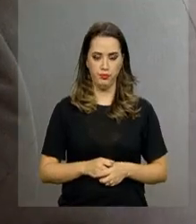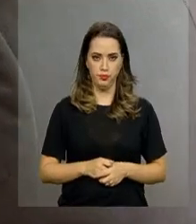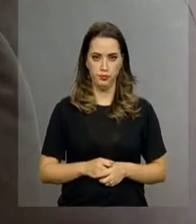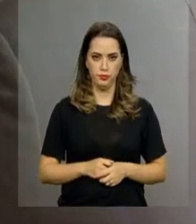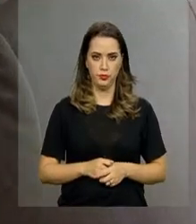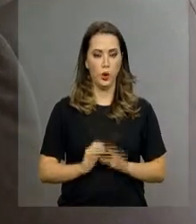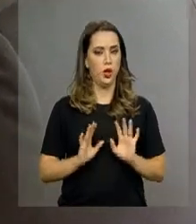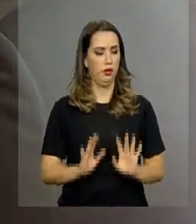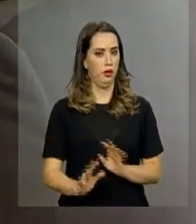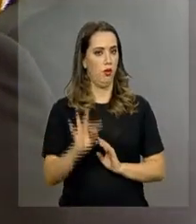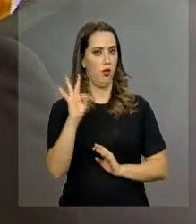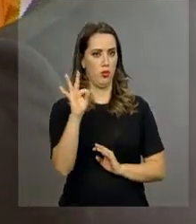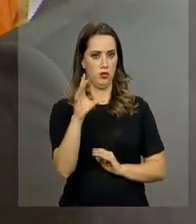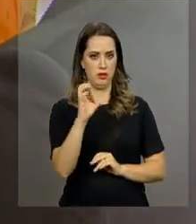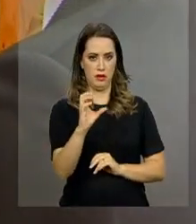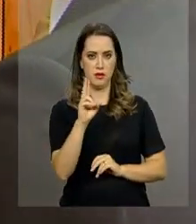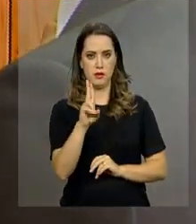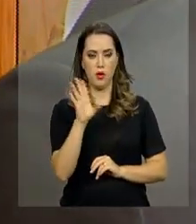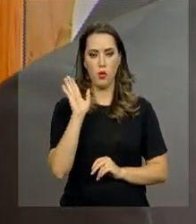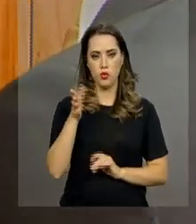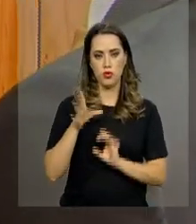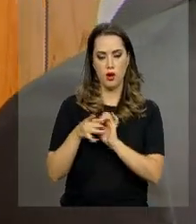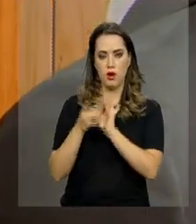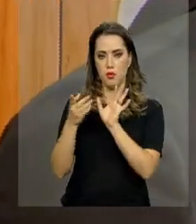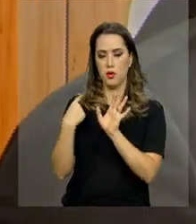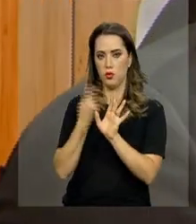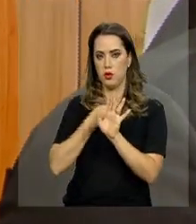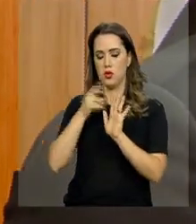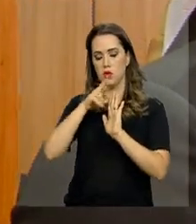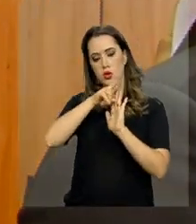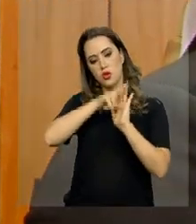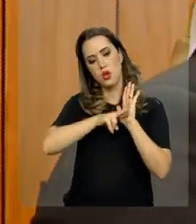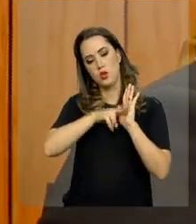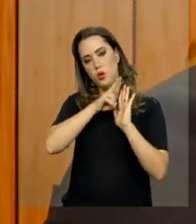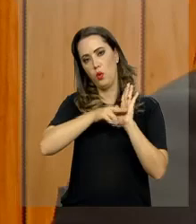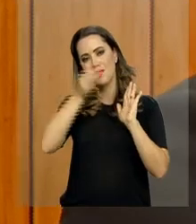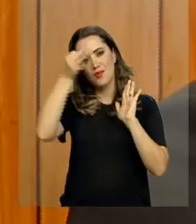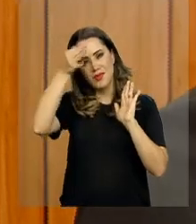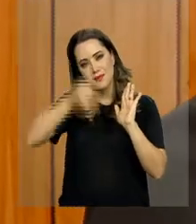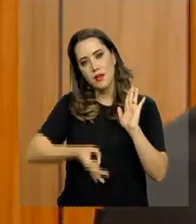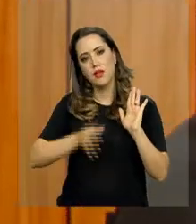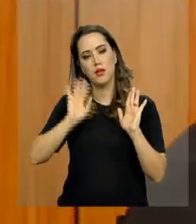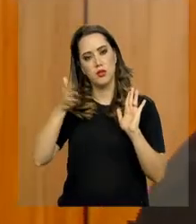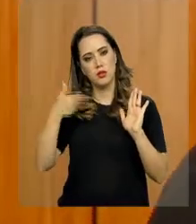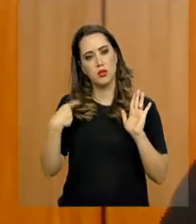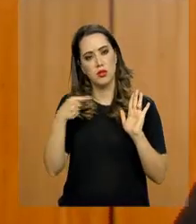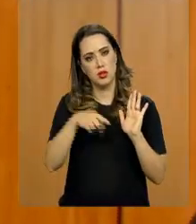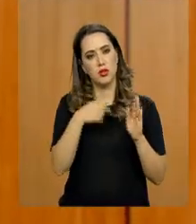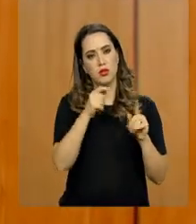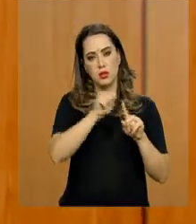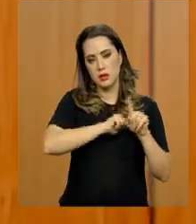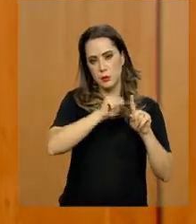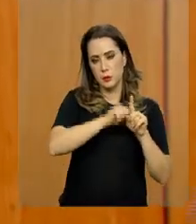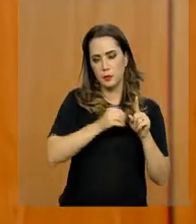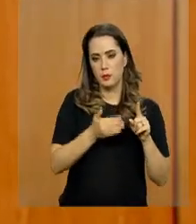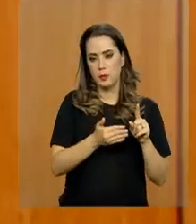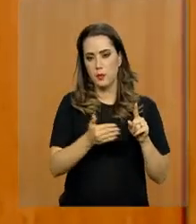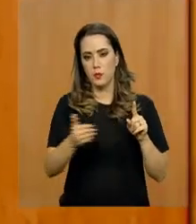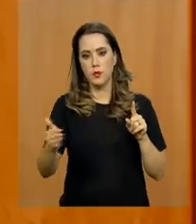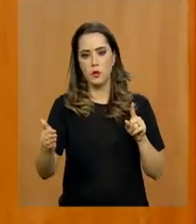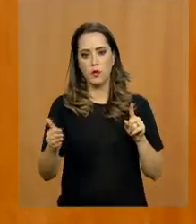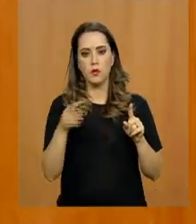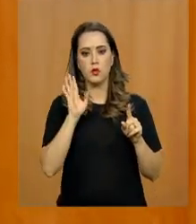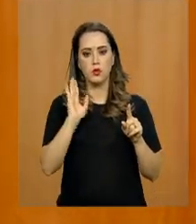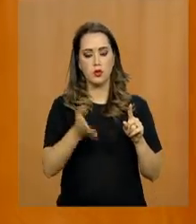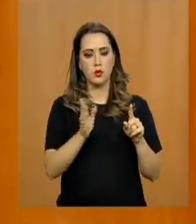por isso nós estão já soltamos uma resolução e agora estaremos agora neste mês nos próximo mês agora